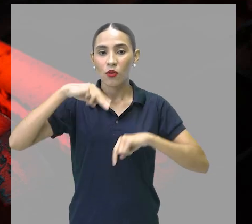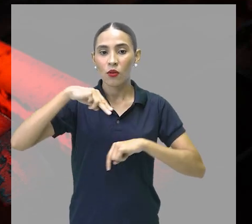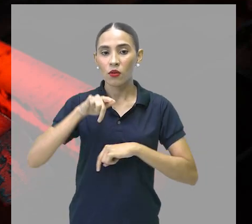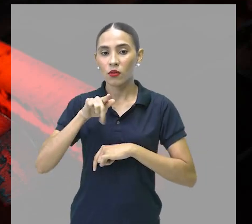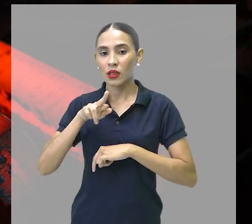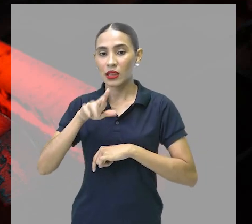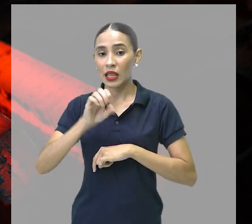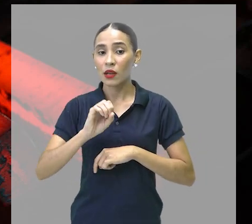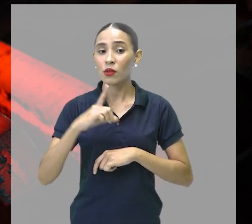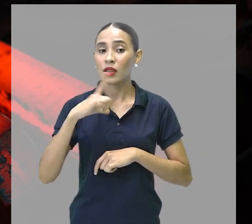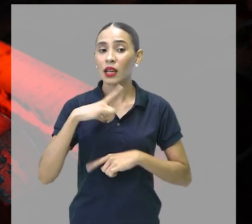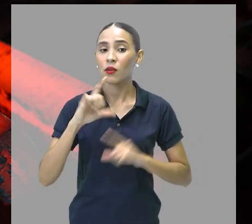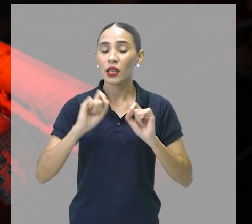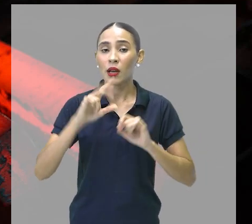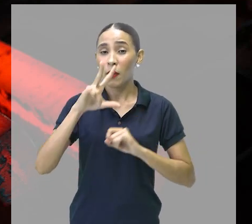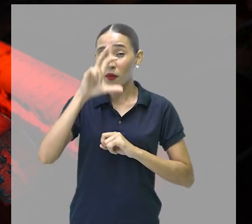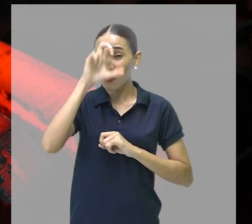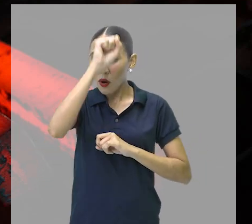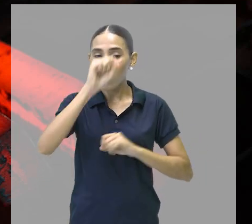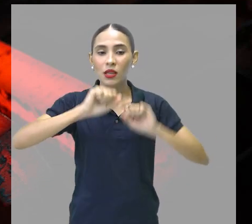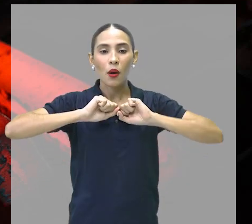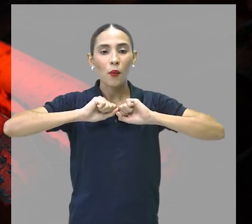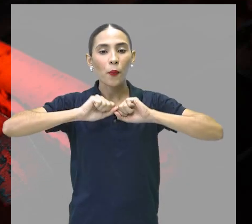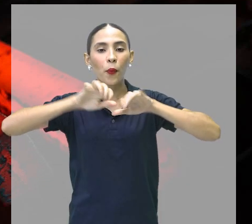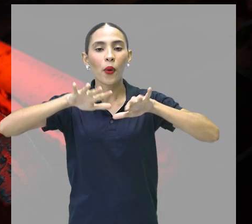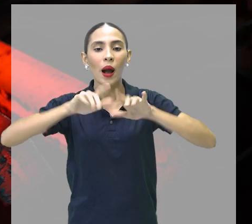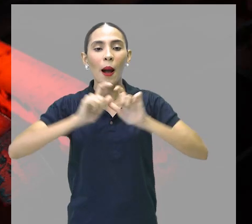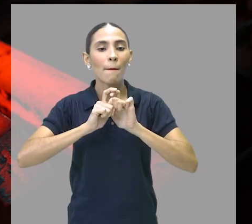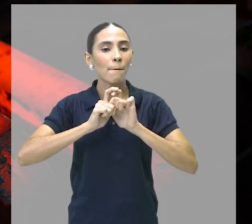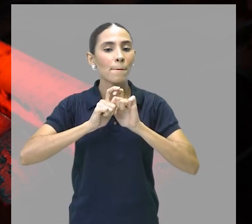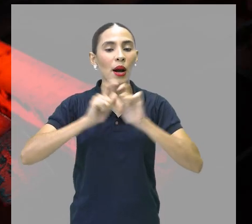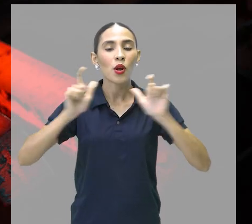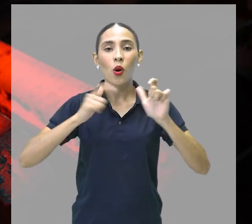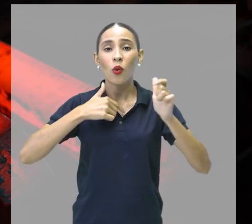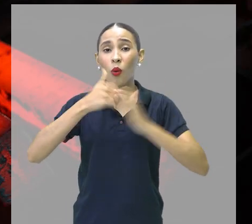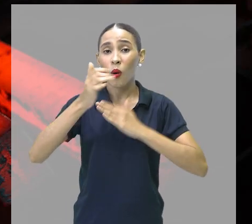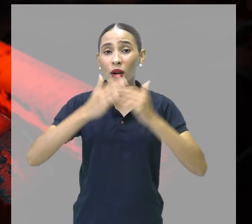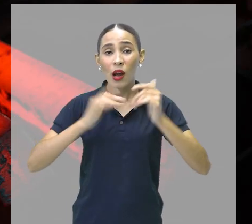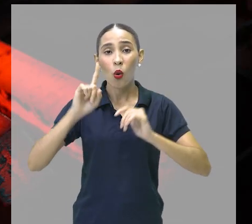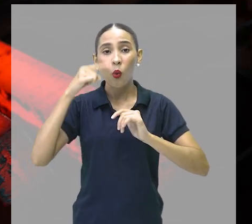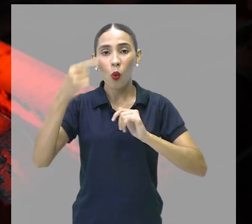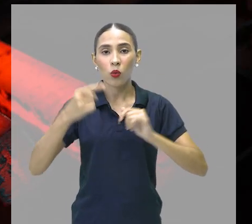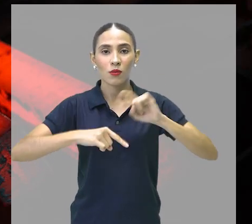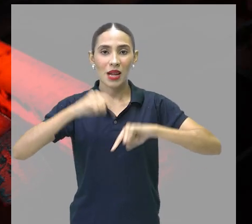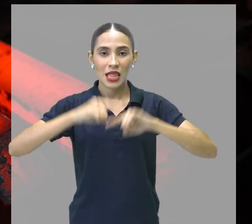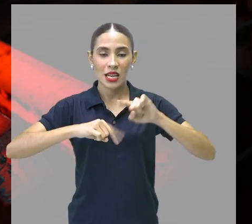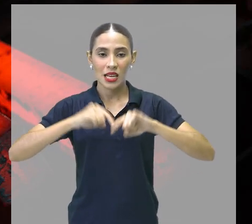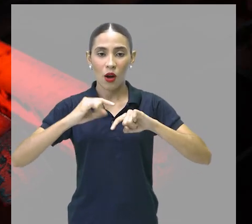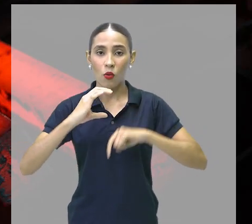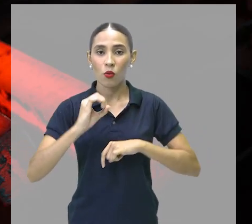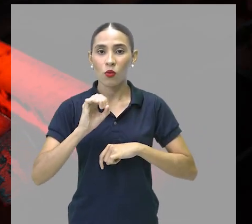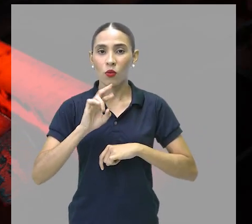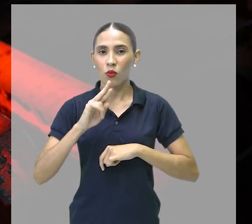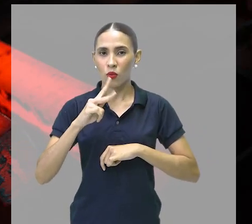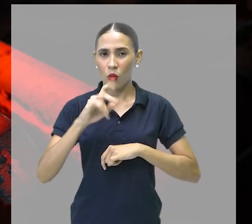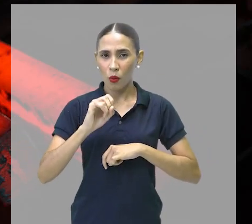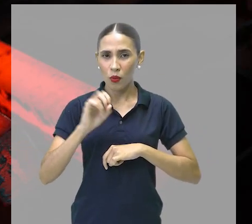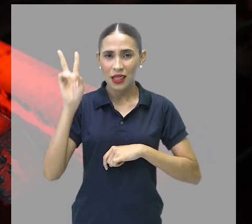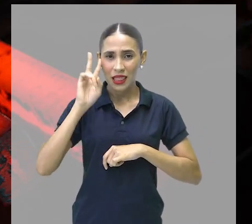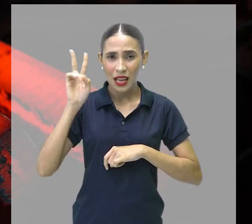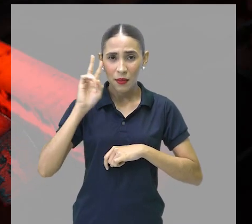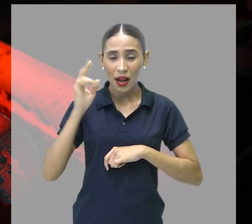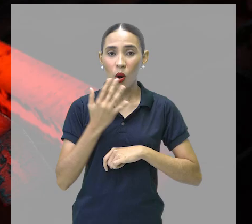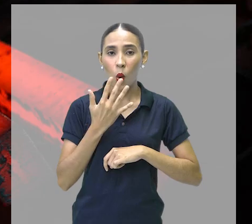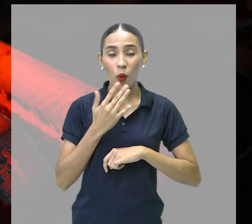corpo. Lembram das cores? Então, quando você fala e pensa agora, falar de radiação, eu tenho que